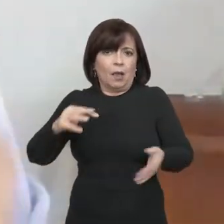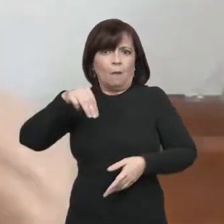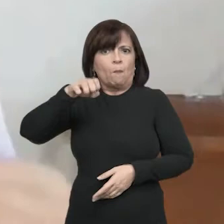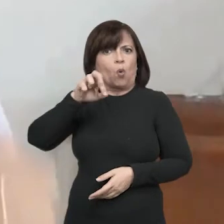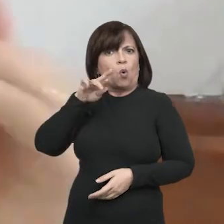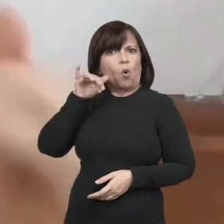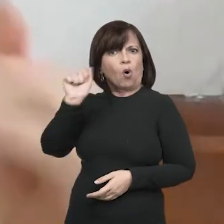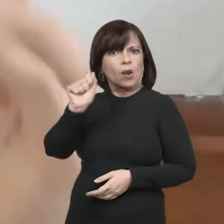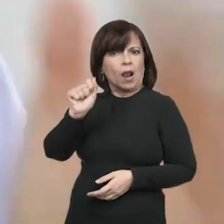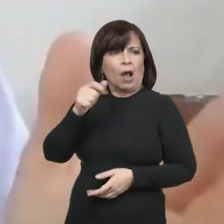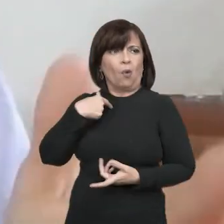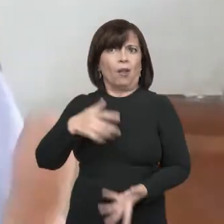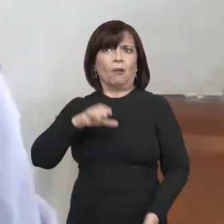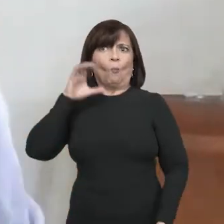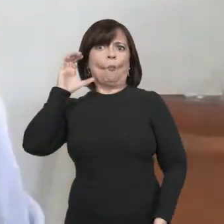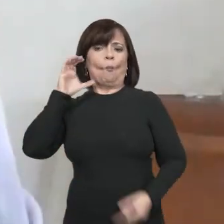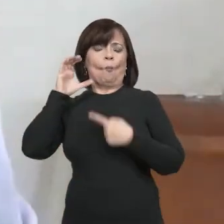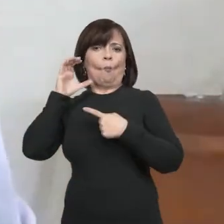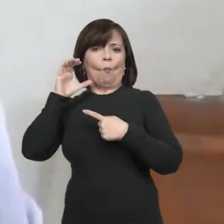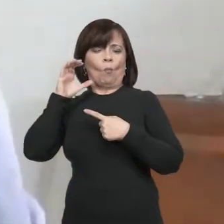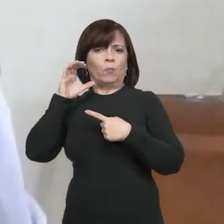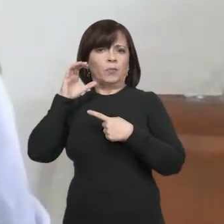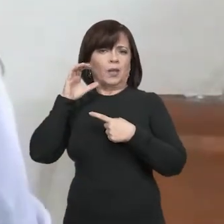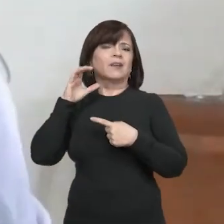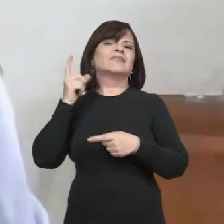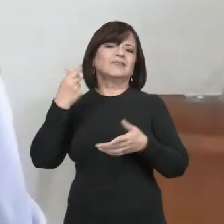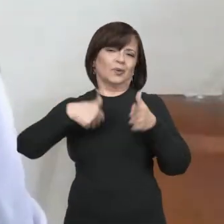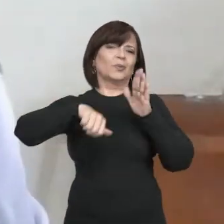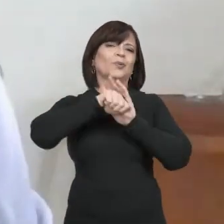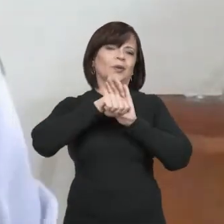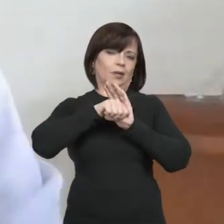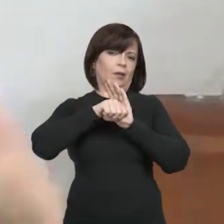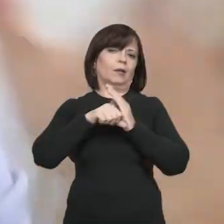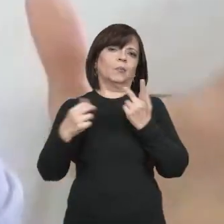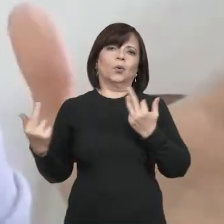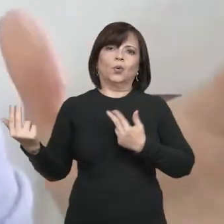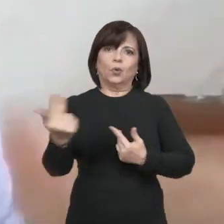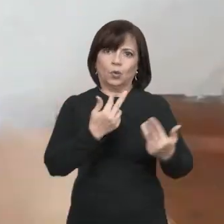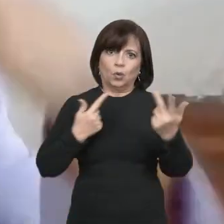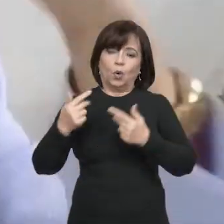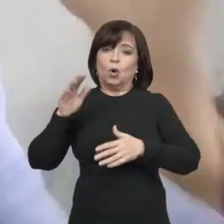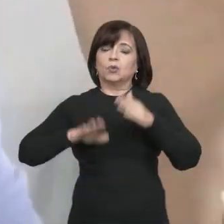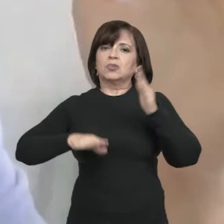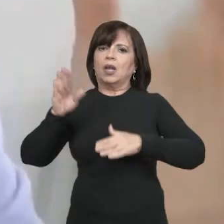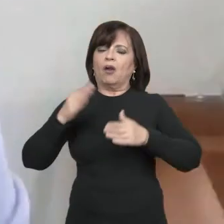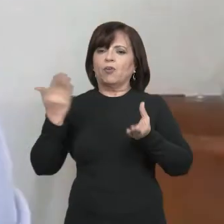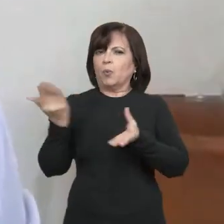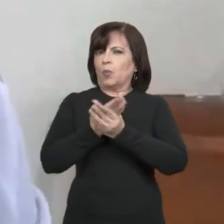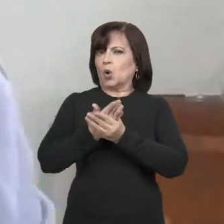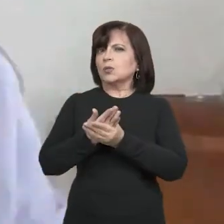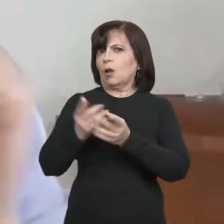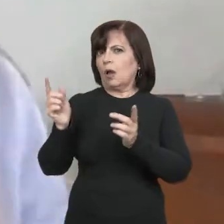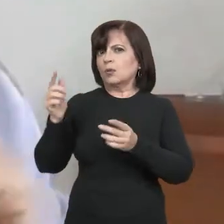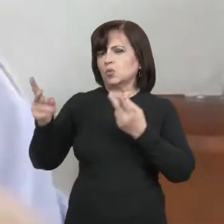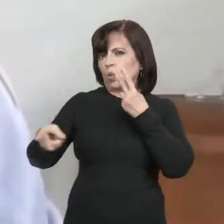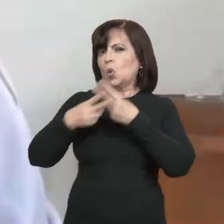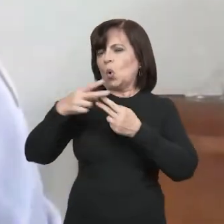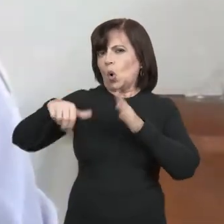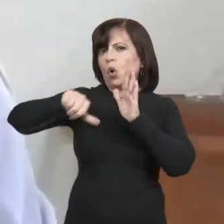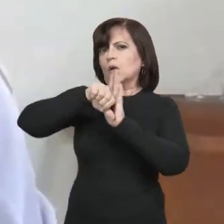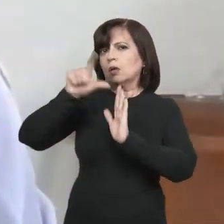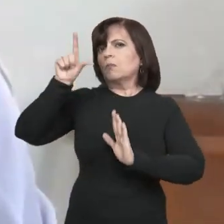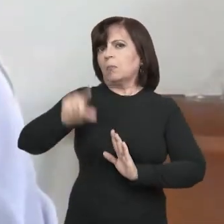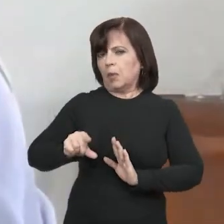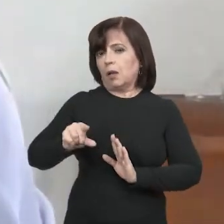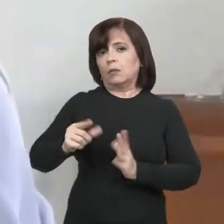A coação moral resistível faz com que ela responda pelos mesmos crimes. Pode ter uma atenuação de pena no final do processo, mas isso não é